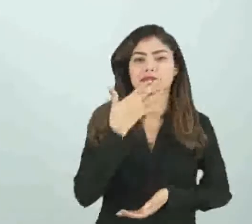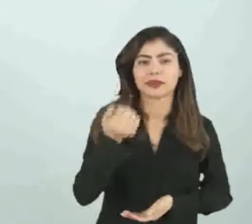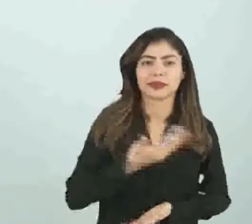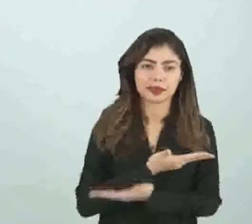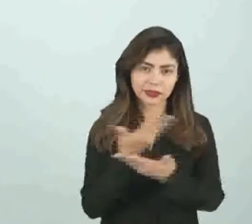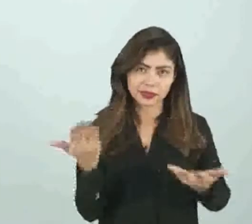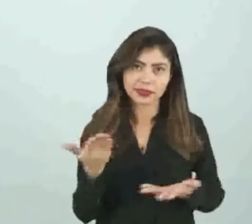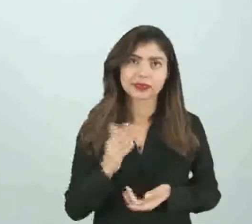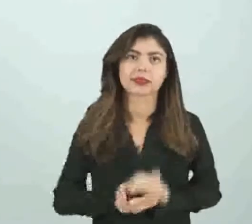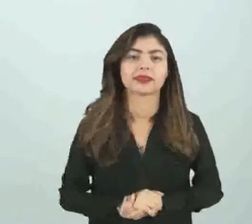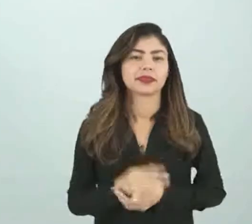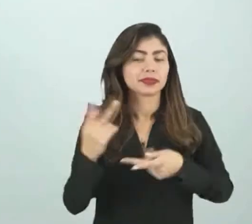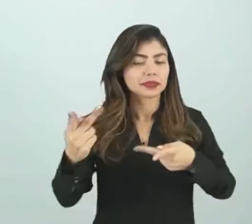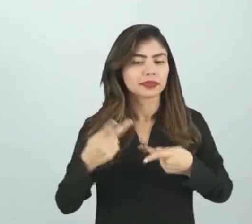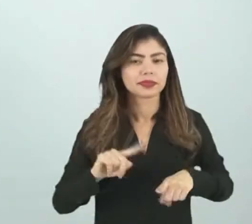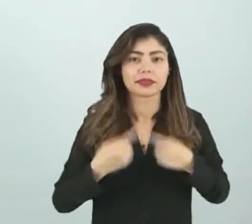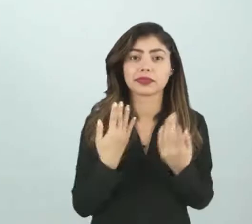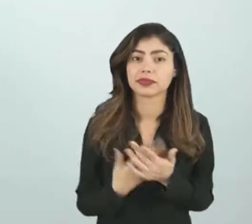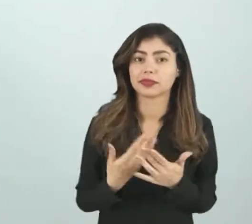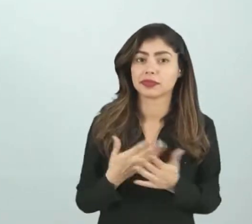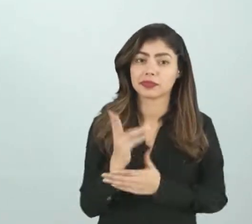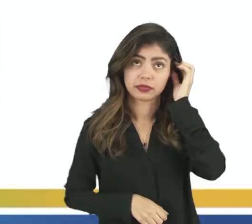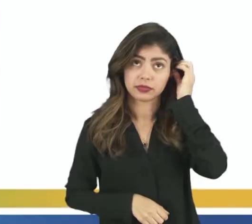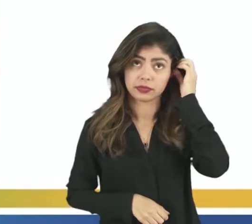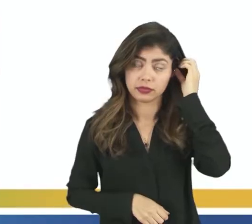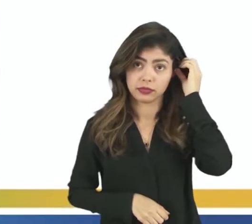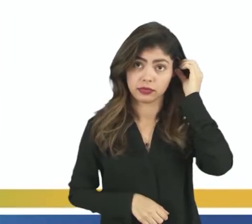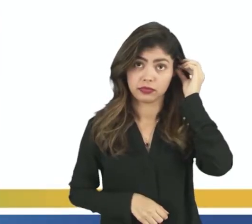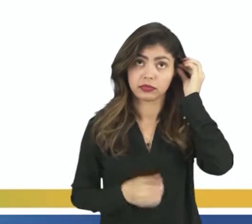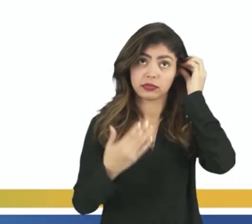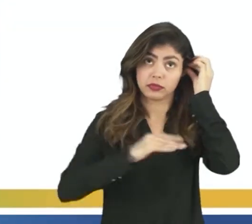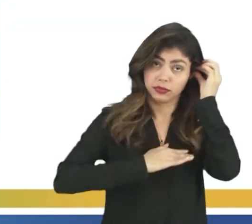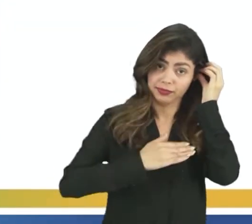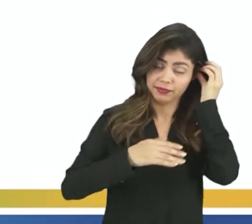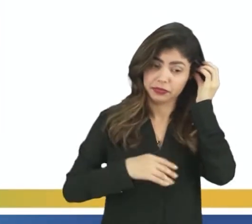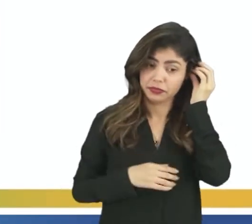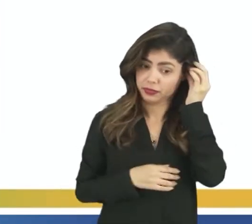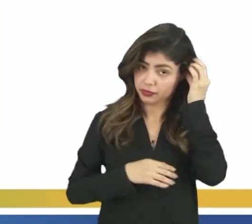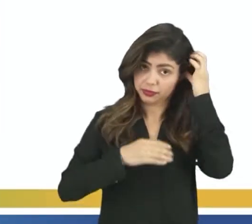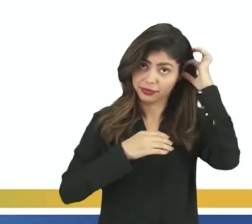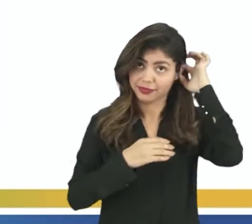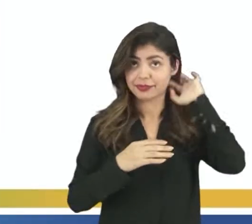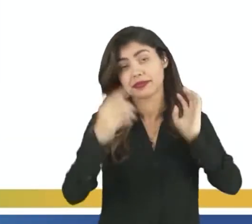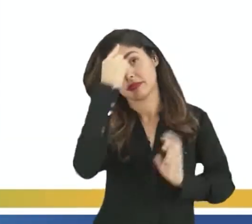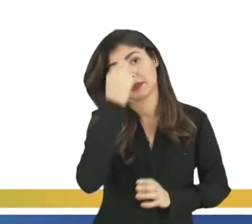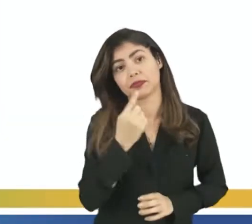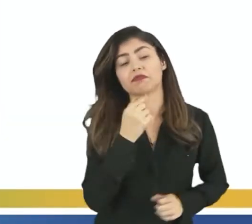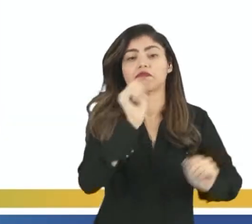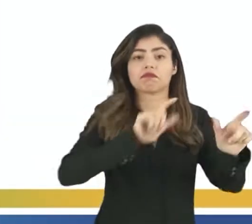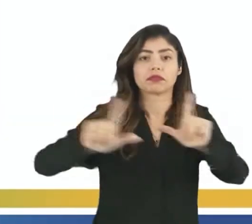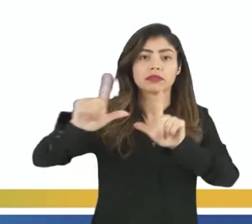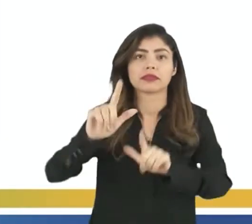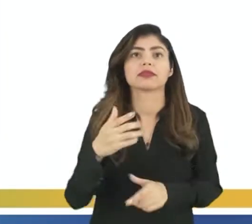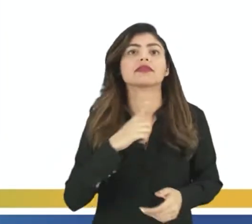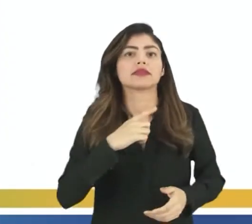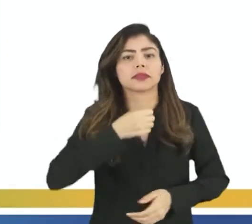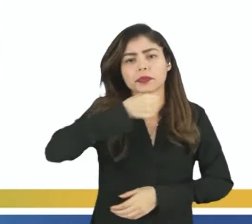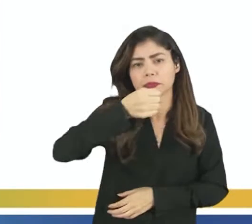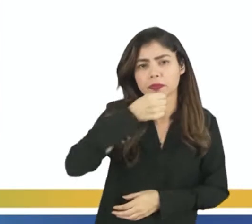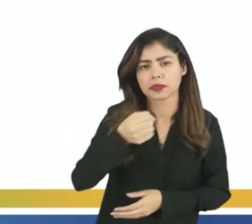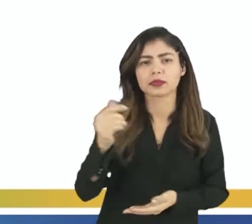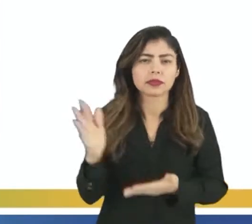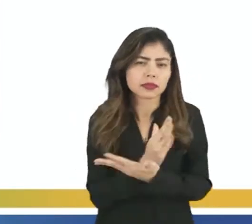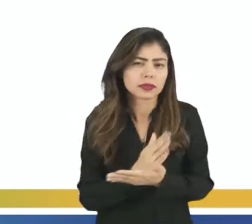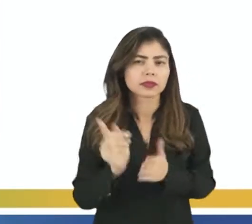Tudo bem com vocês? Sejam bem-vindos a mais uma videoaula. Nós começamos aí mostrando algumas imagens de texto de reportagens,